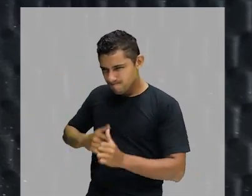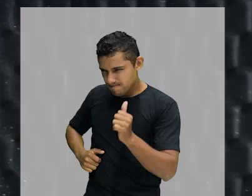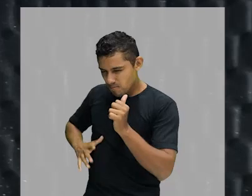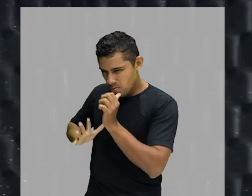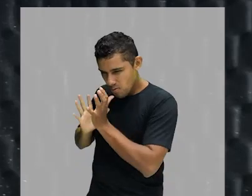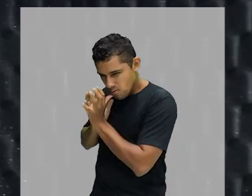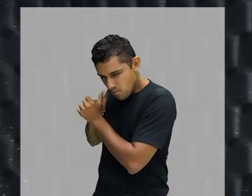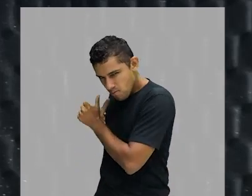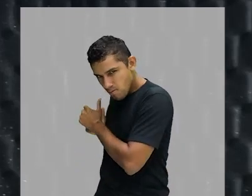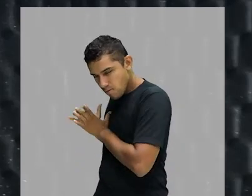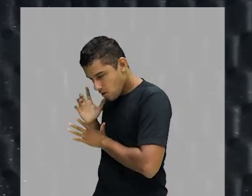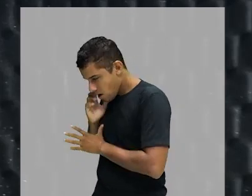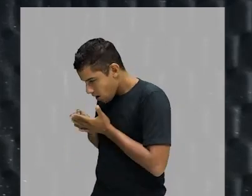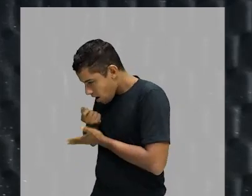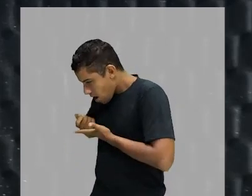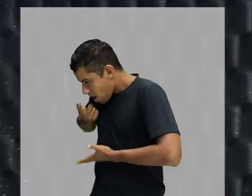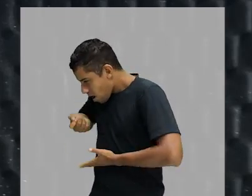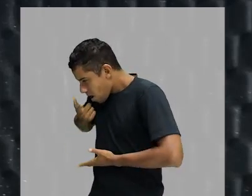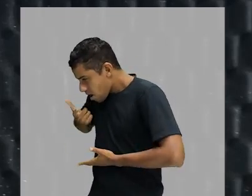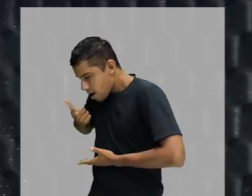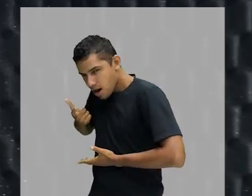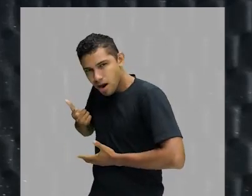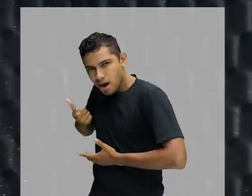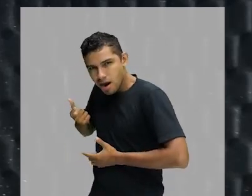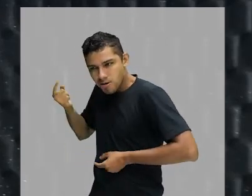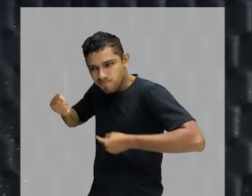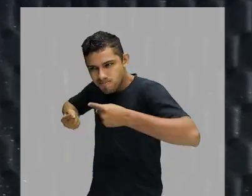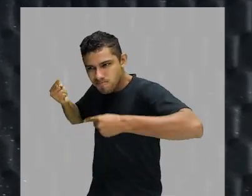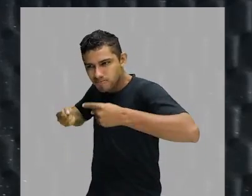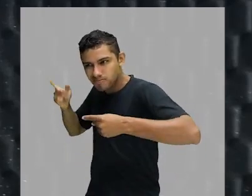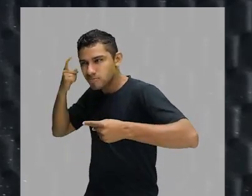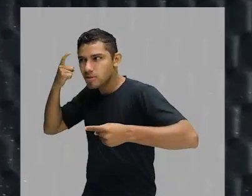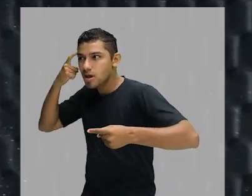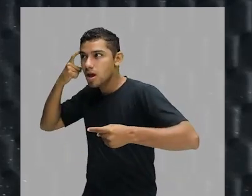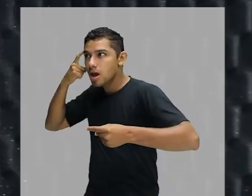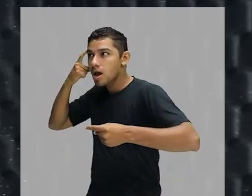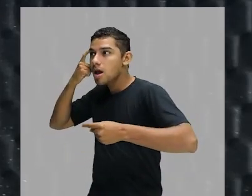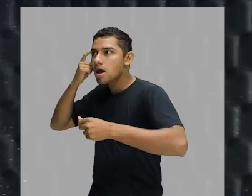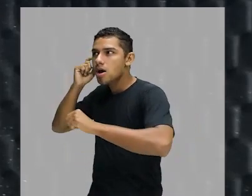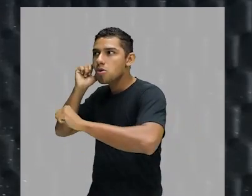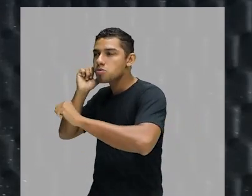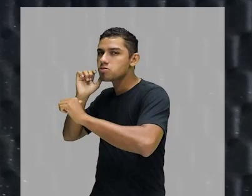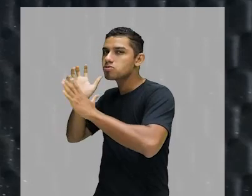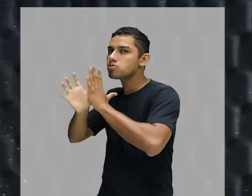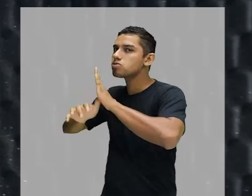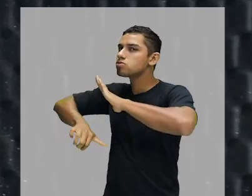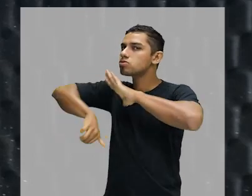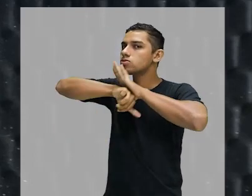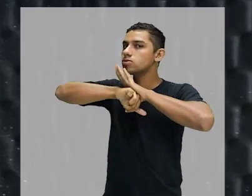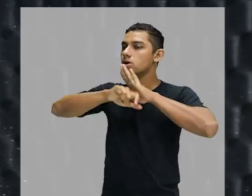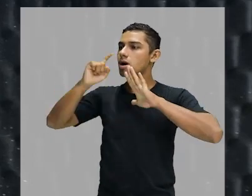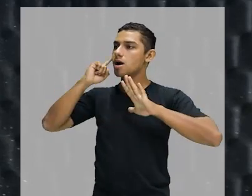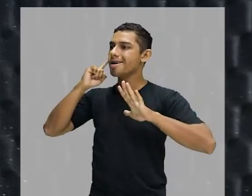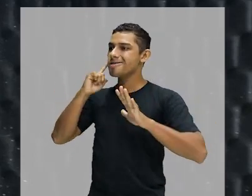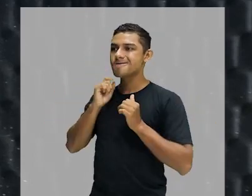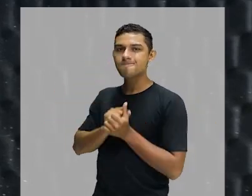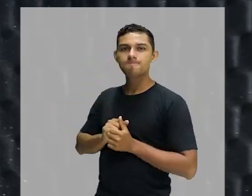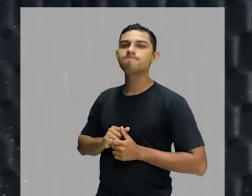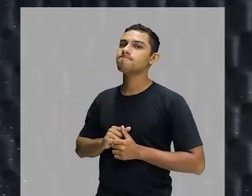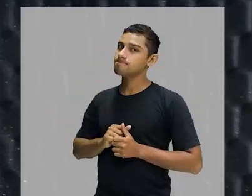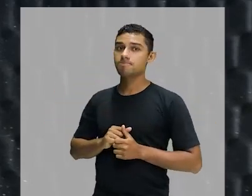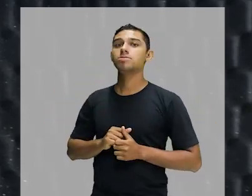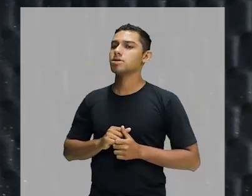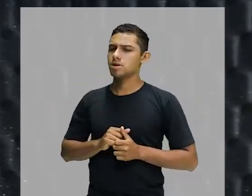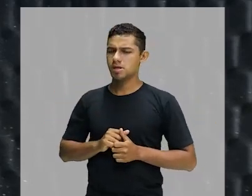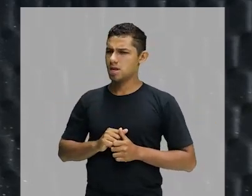atletas ali eles façam o quê? Uma espécie de competição. E quando eu burlo essa competição, ela passa a não